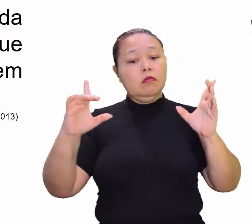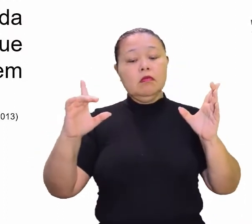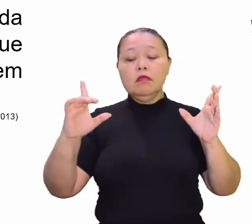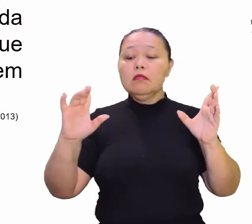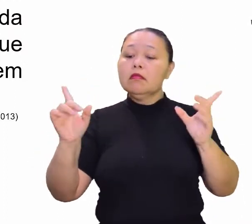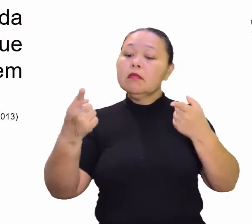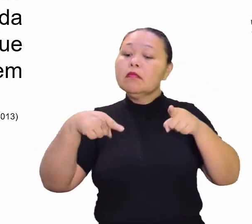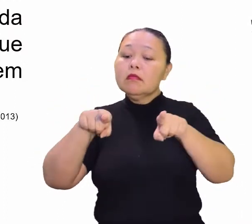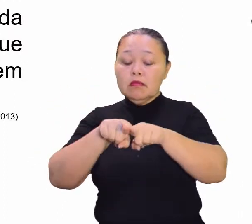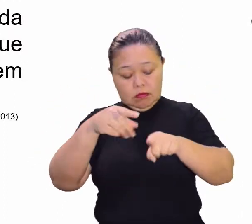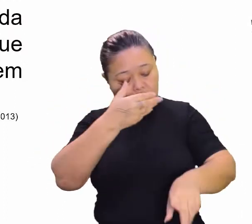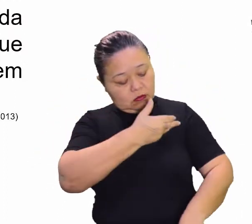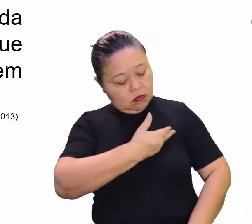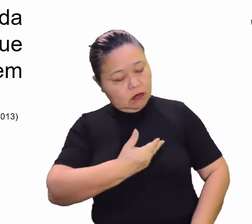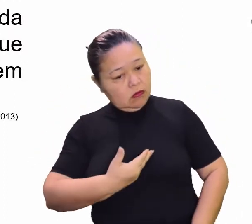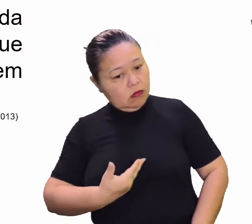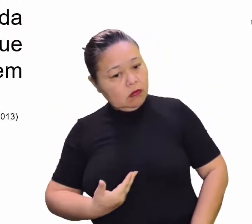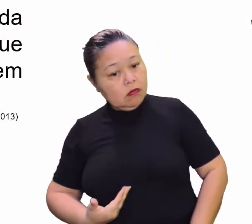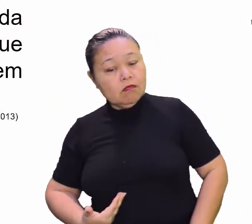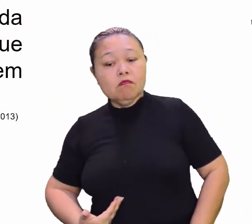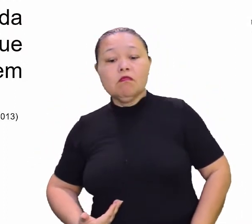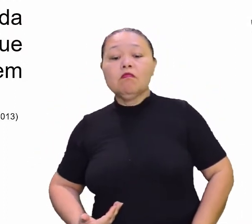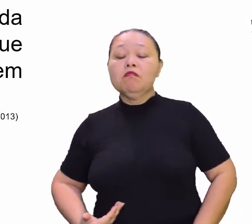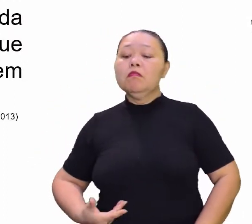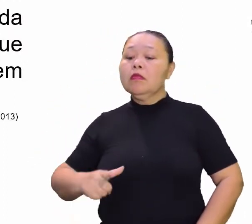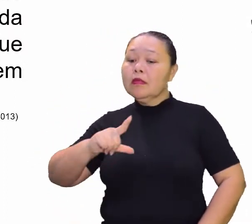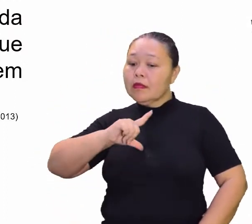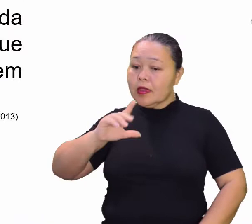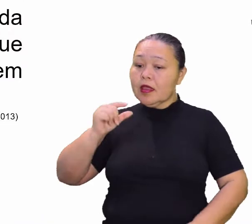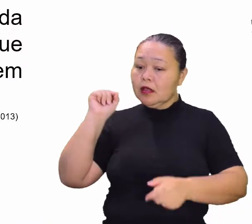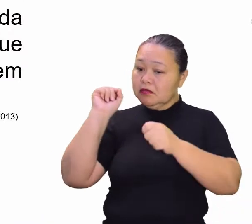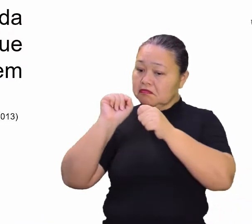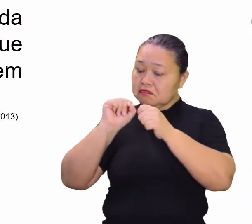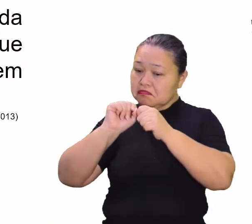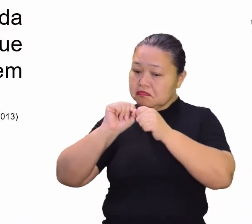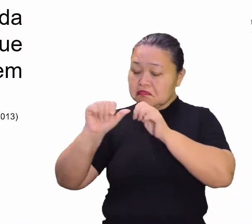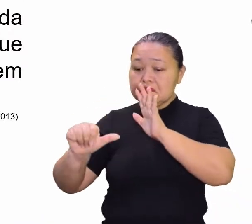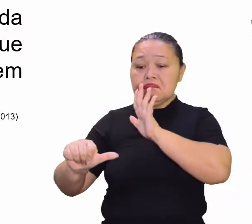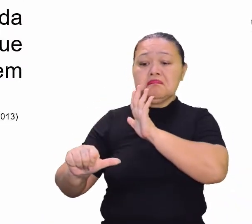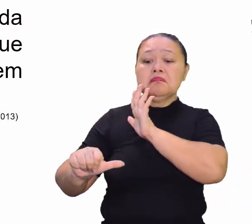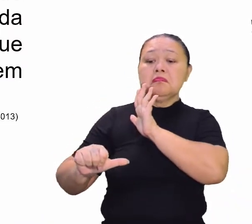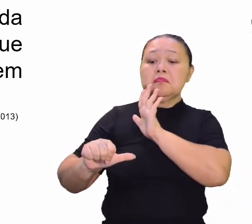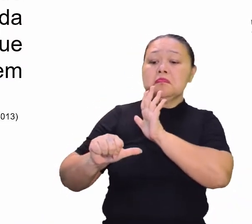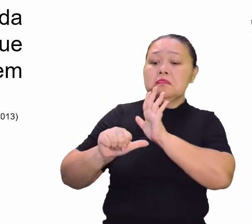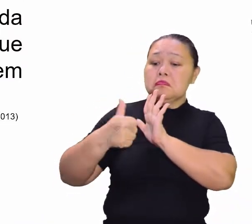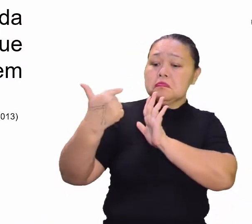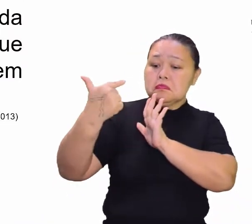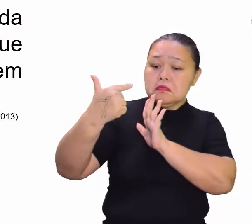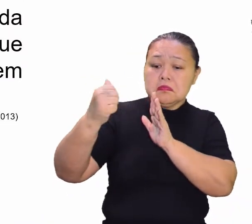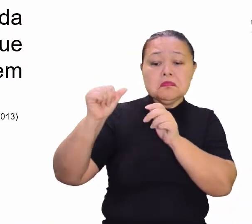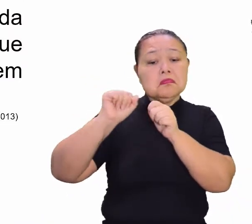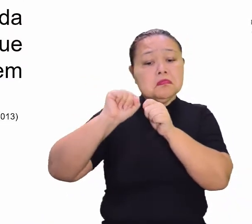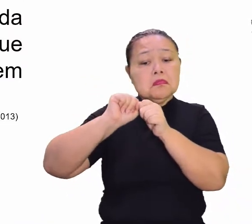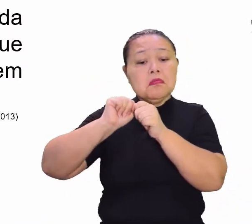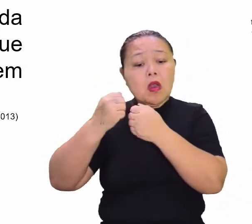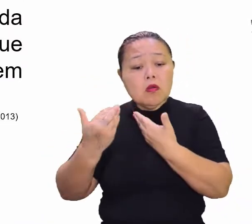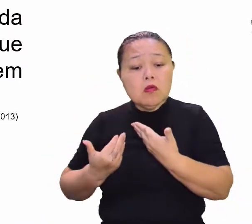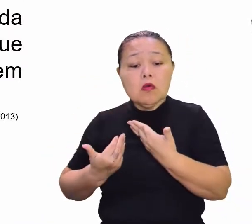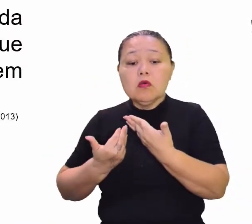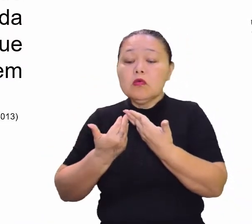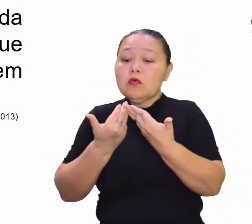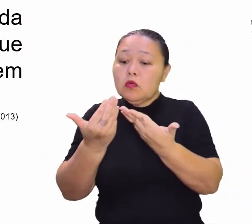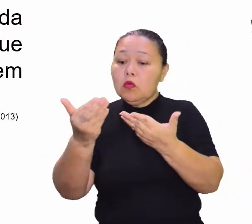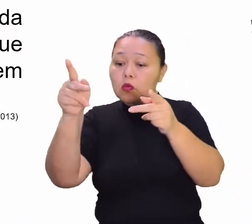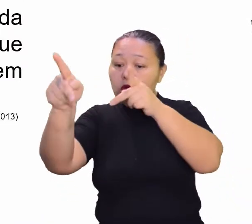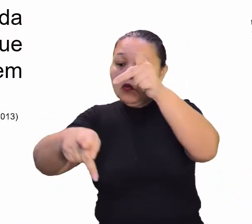com governos que prioritariamente invistam no bem-estar do